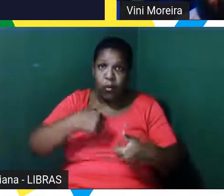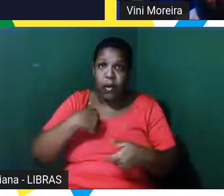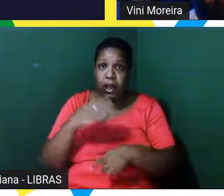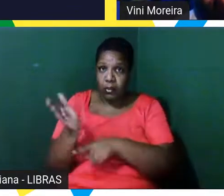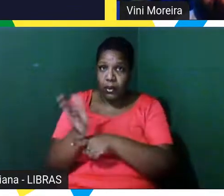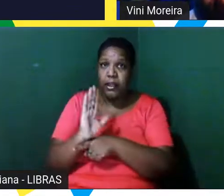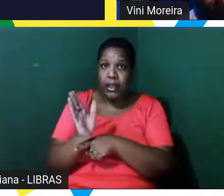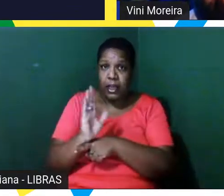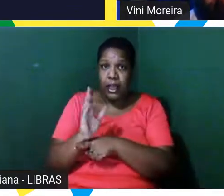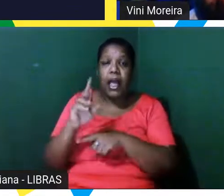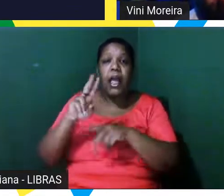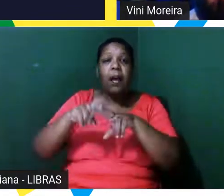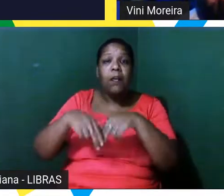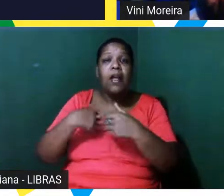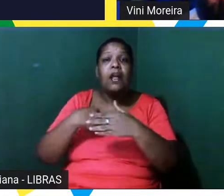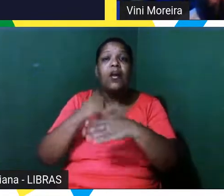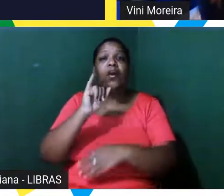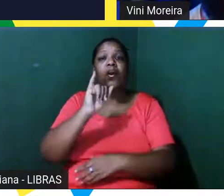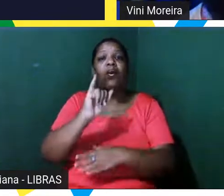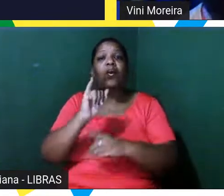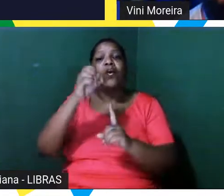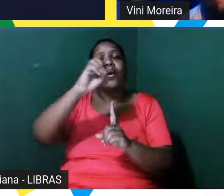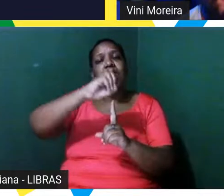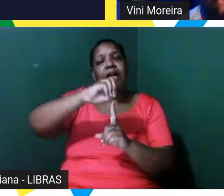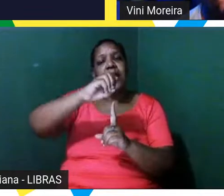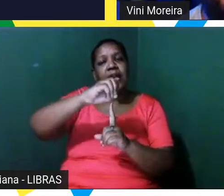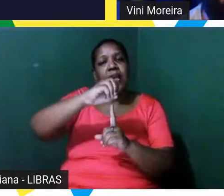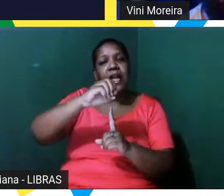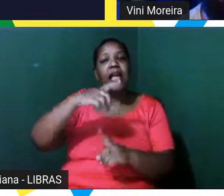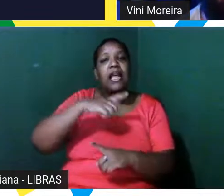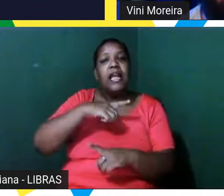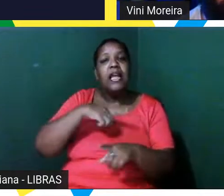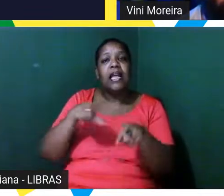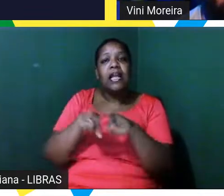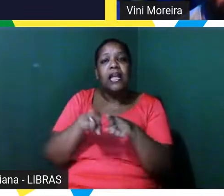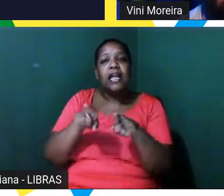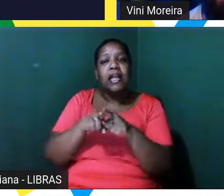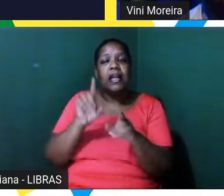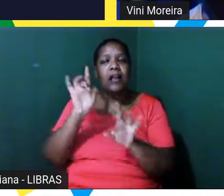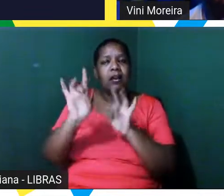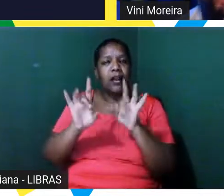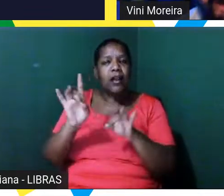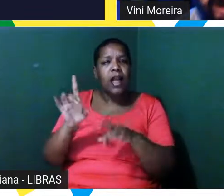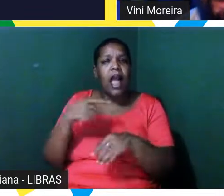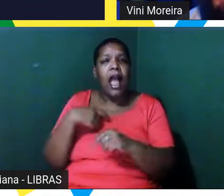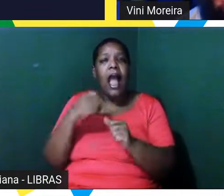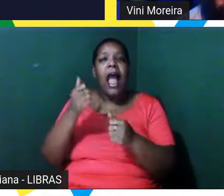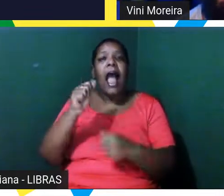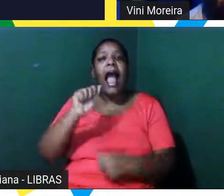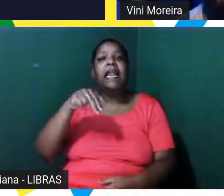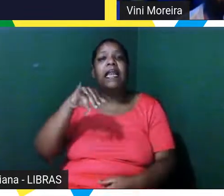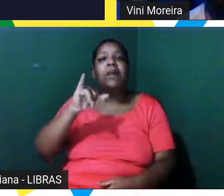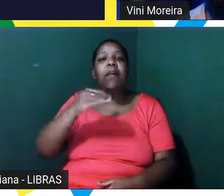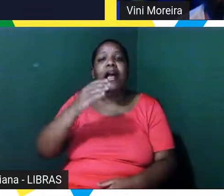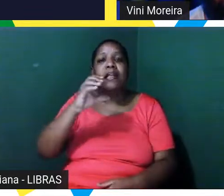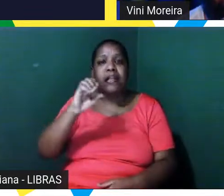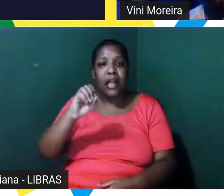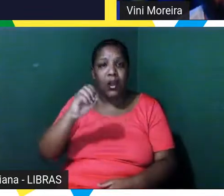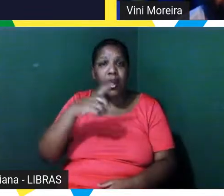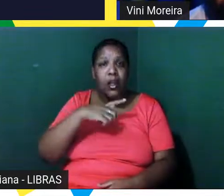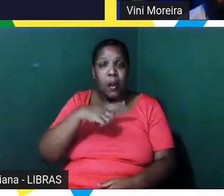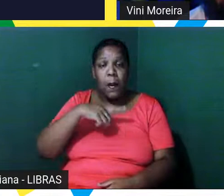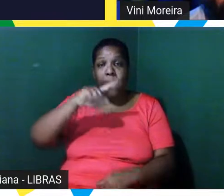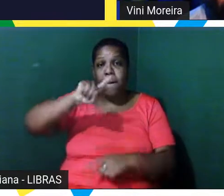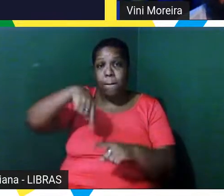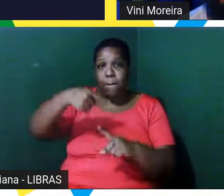pela instituto de ensino superior de Brasília especializada anulação e pós-produção Vinícius é multi o